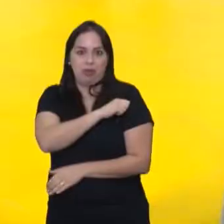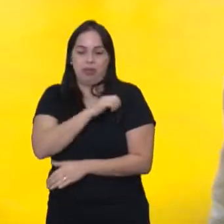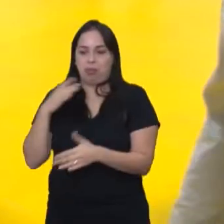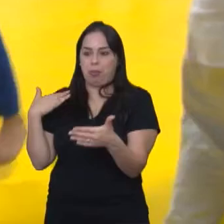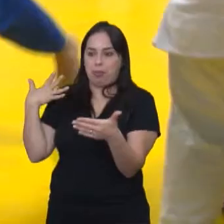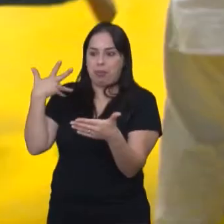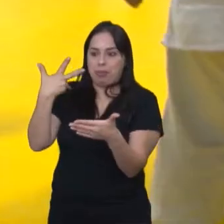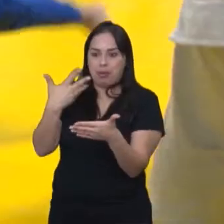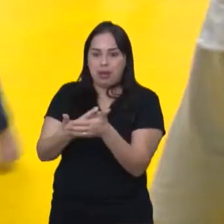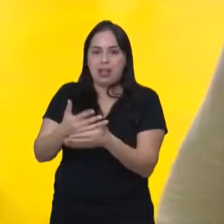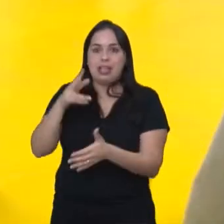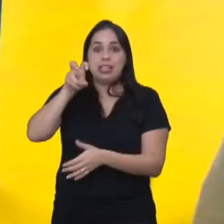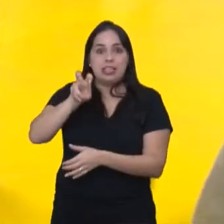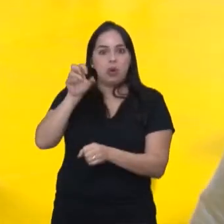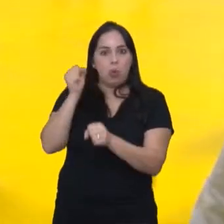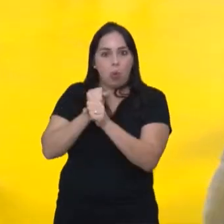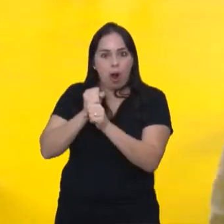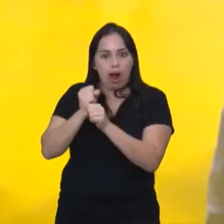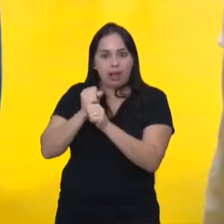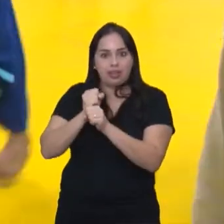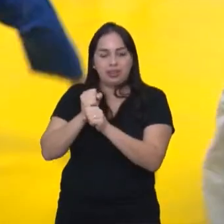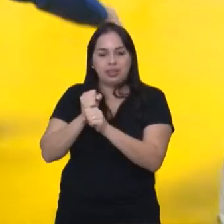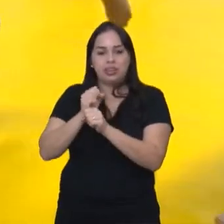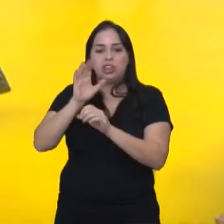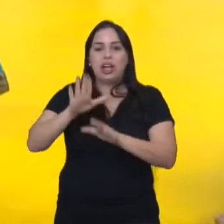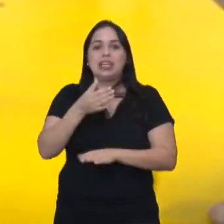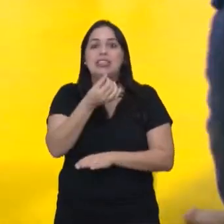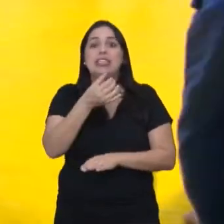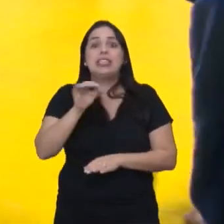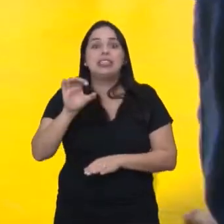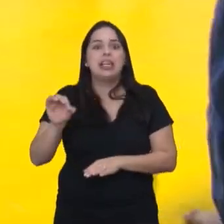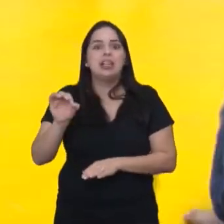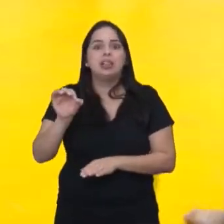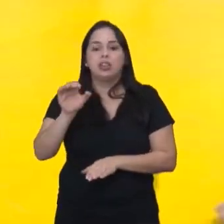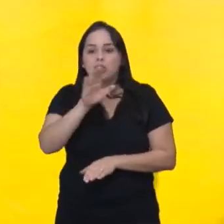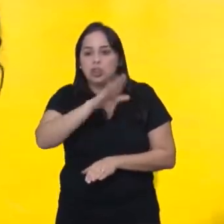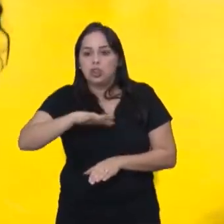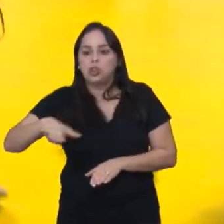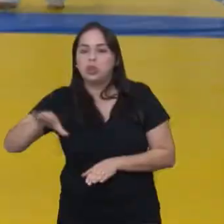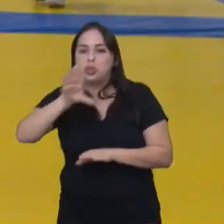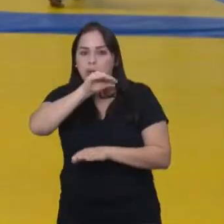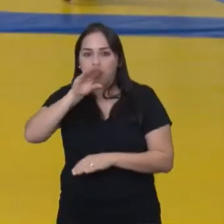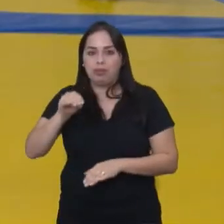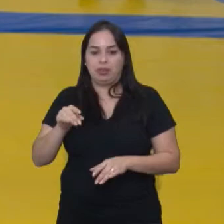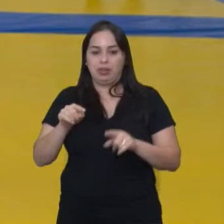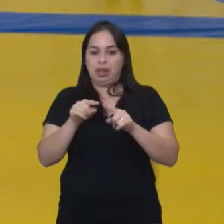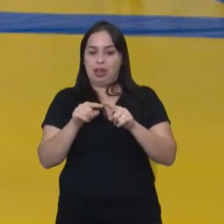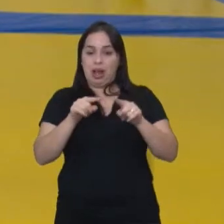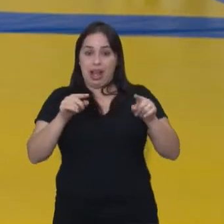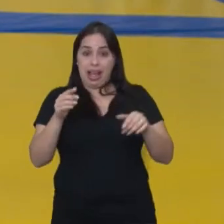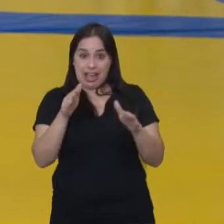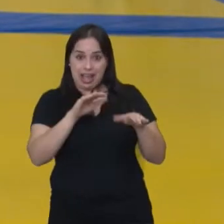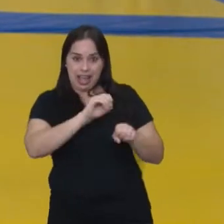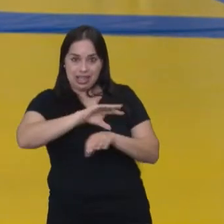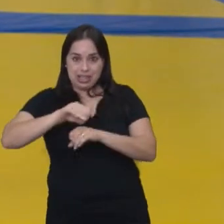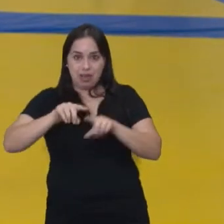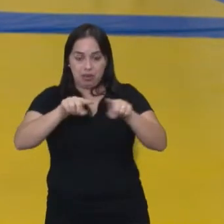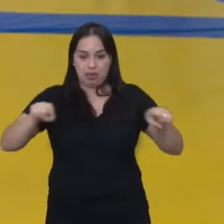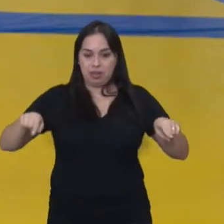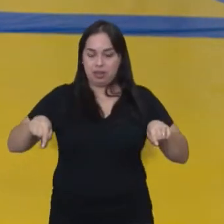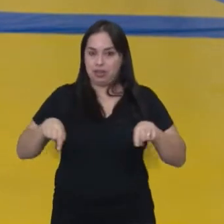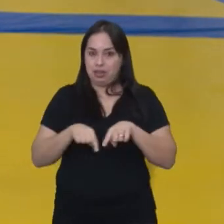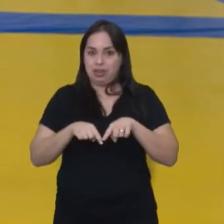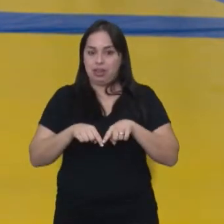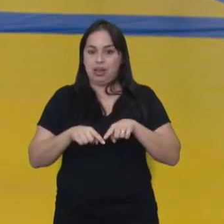alunos e durante os 5 anos de existência já atendeu mais de 600 jovens. Atualmente, as aulas